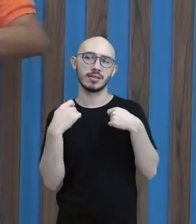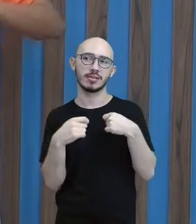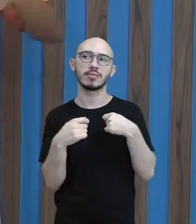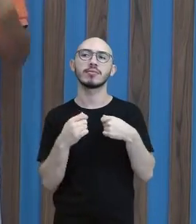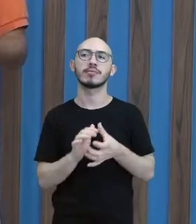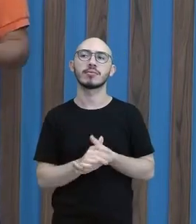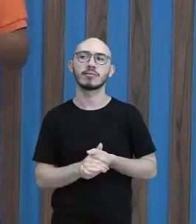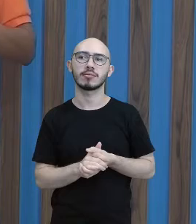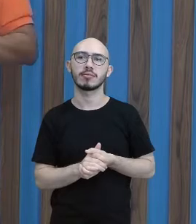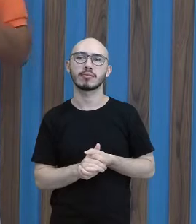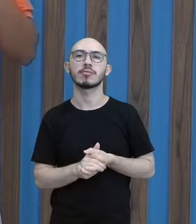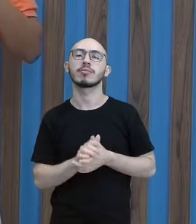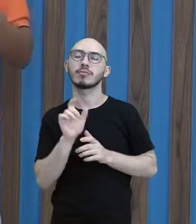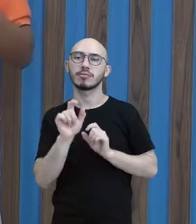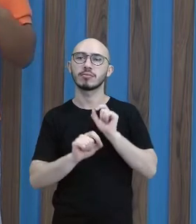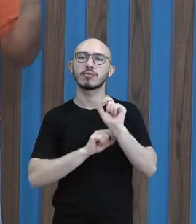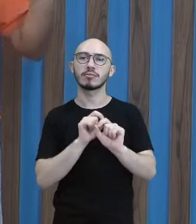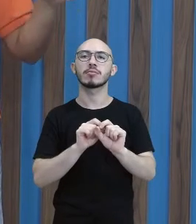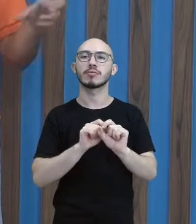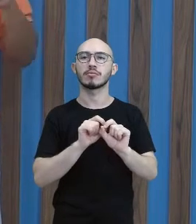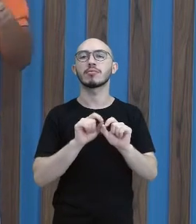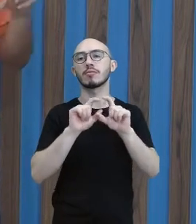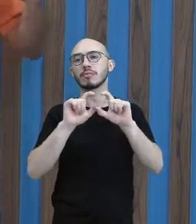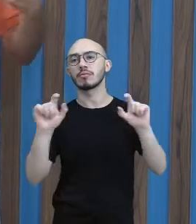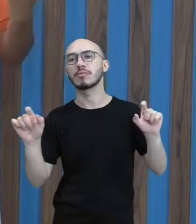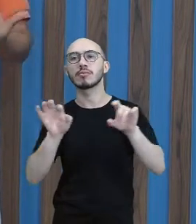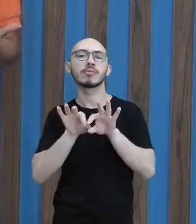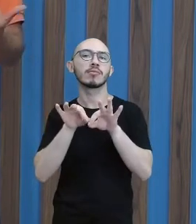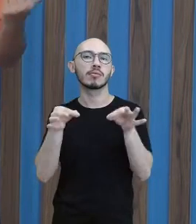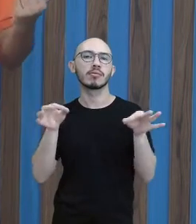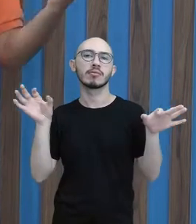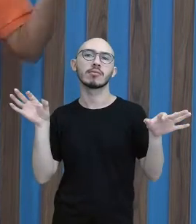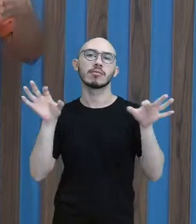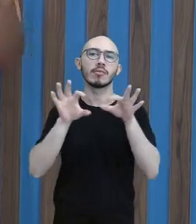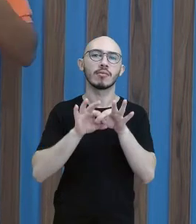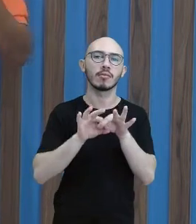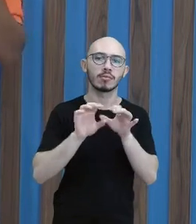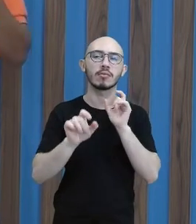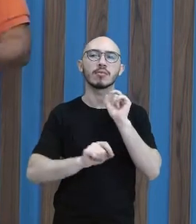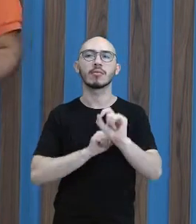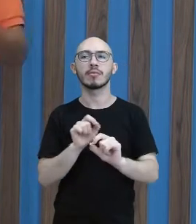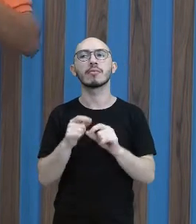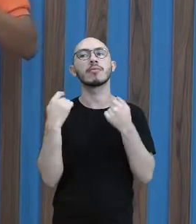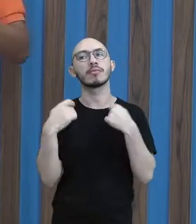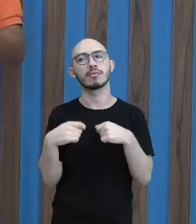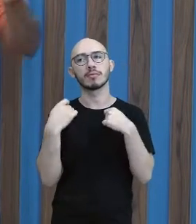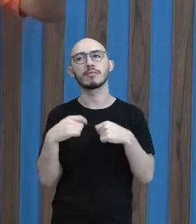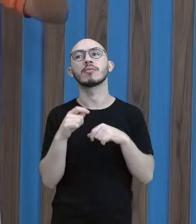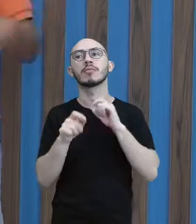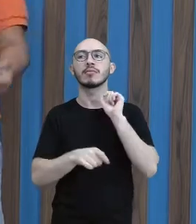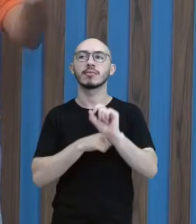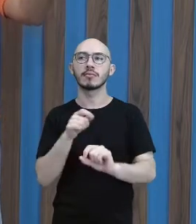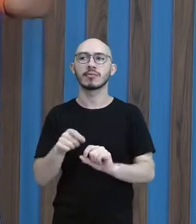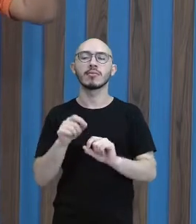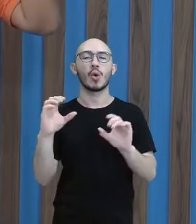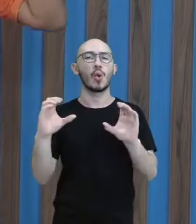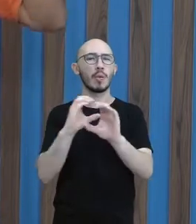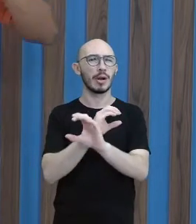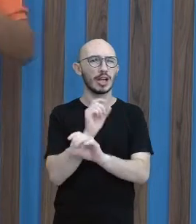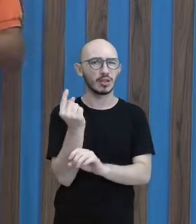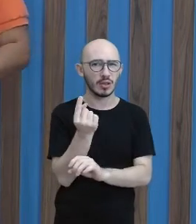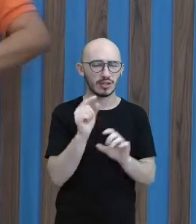oração subordinada adjetiva, ela sozinha, ela não tem um sentido completo. Por quê? Porque ela